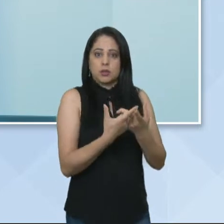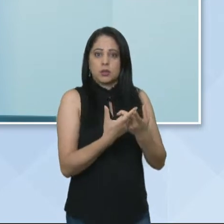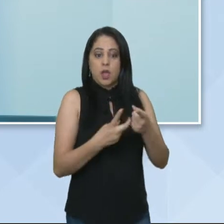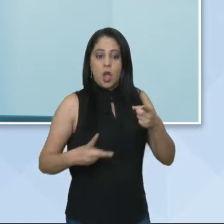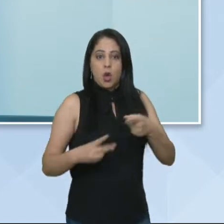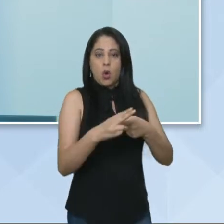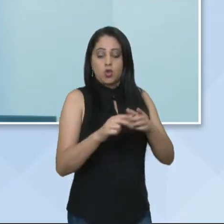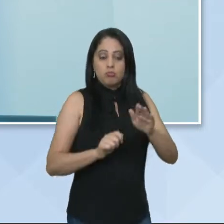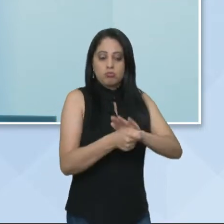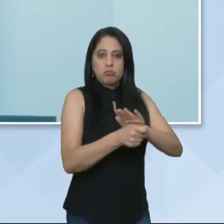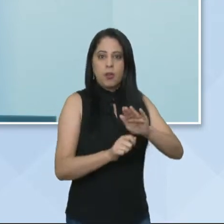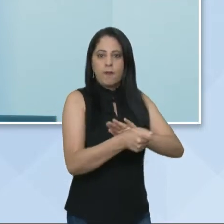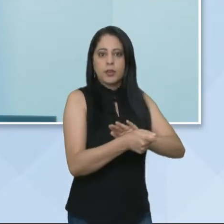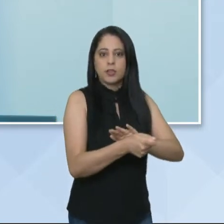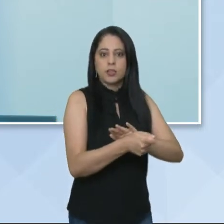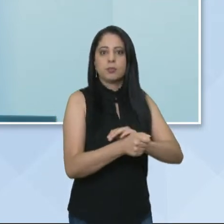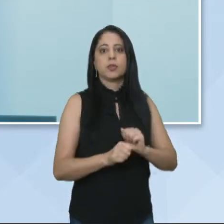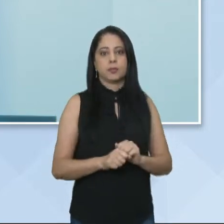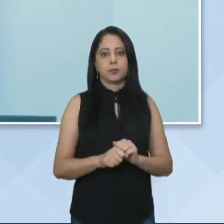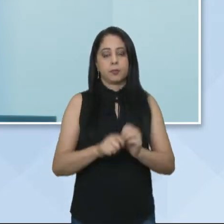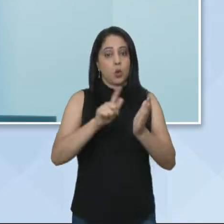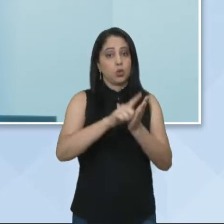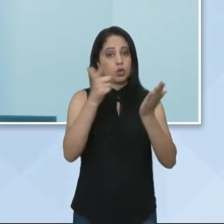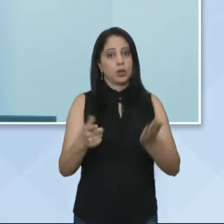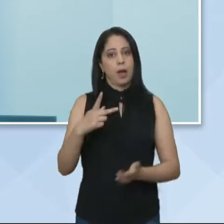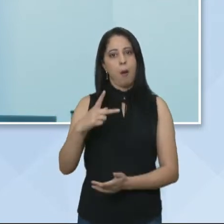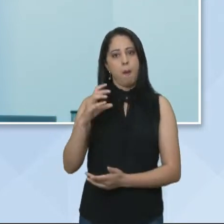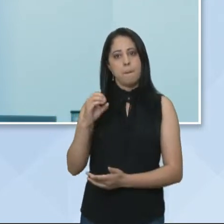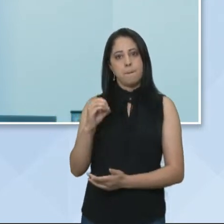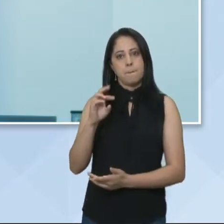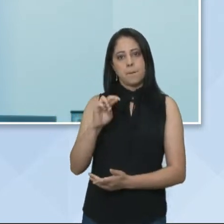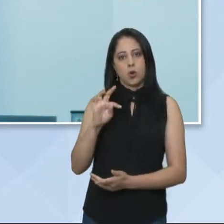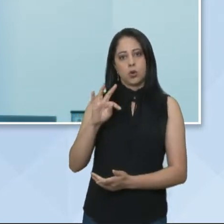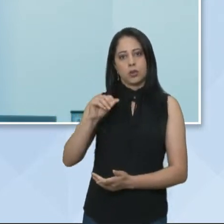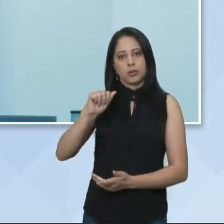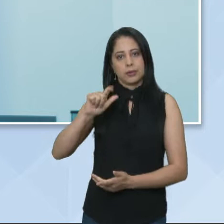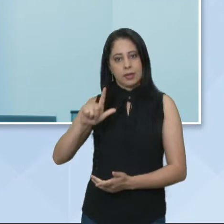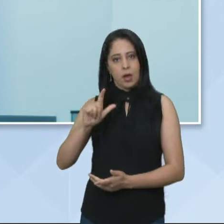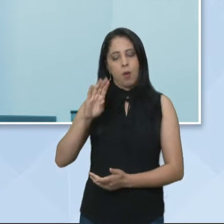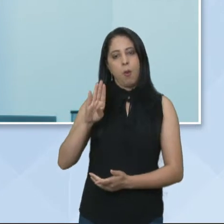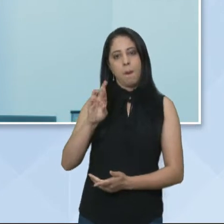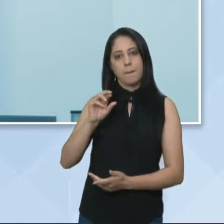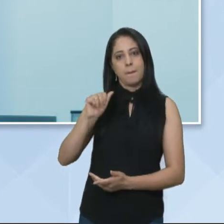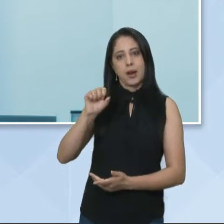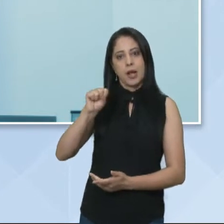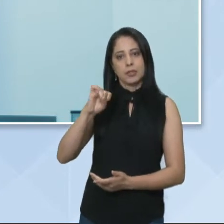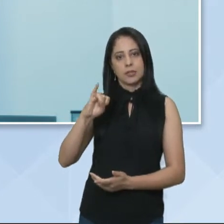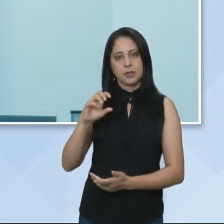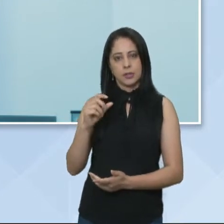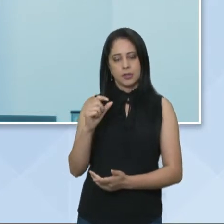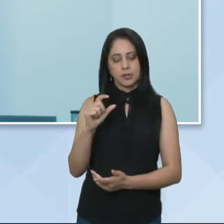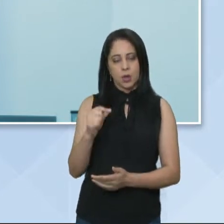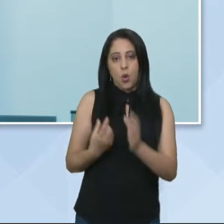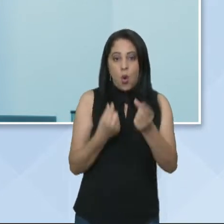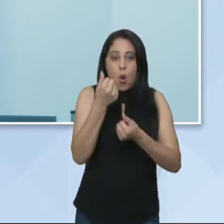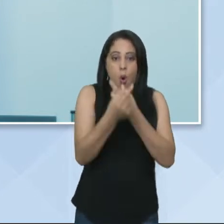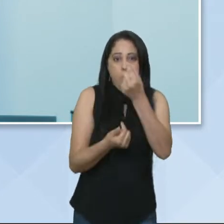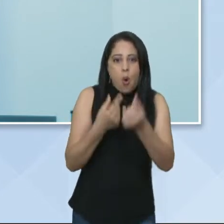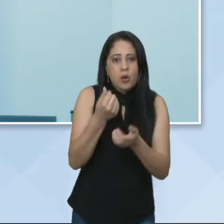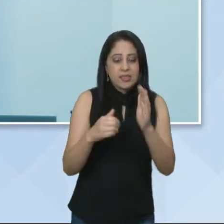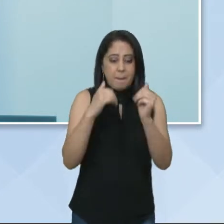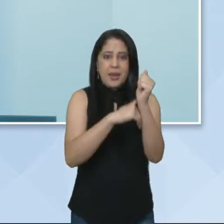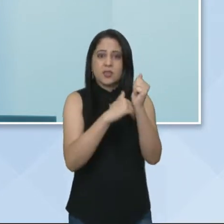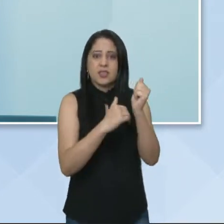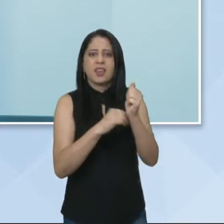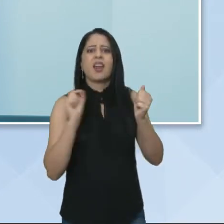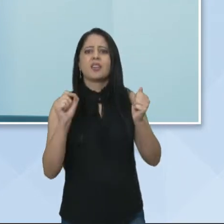do câncer. Portal Brasil, esse é o nosso, é a nossa fonte. Orçamento secreto, cortou investimento do